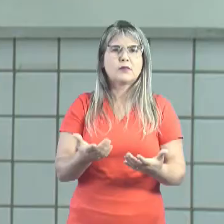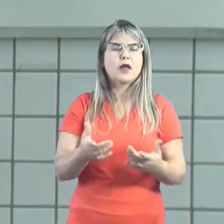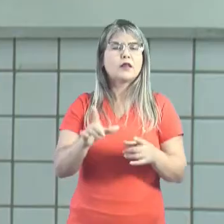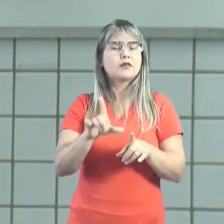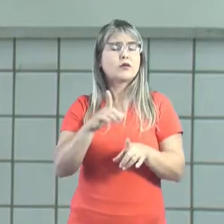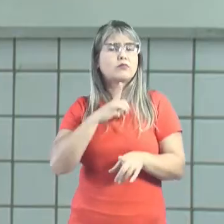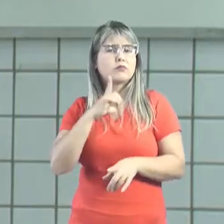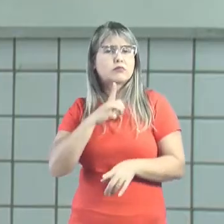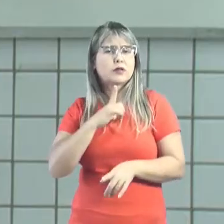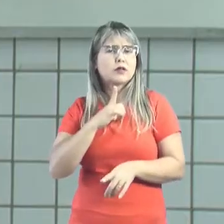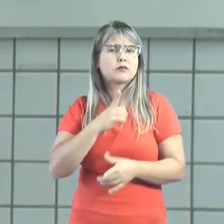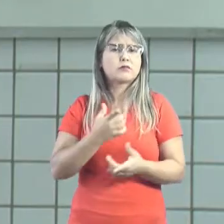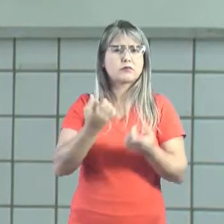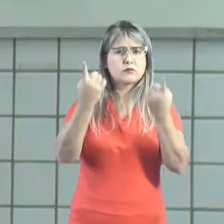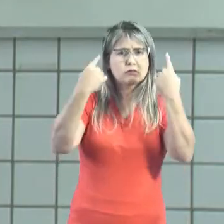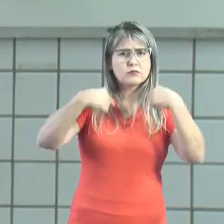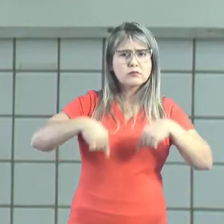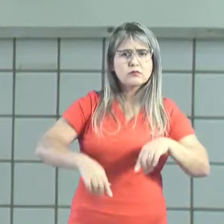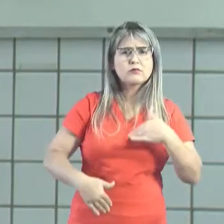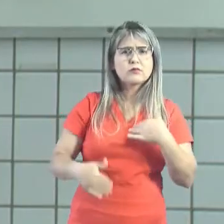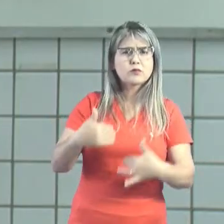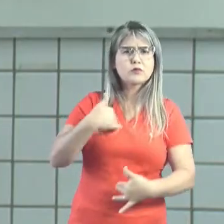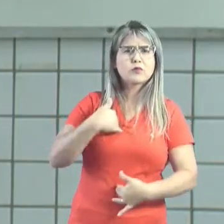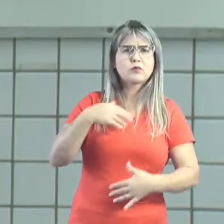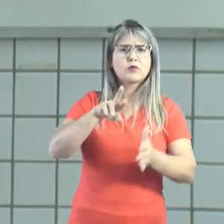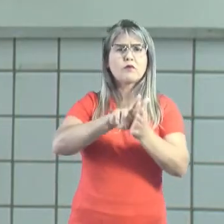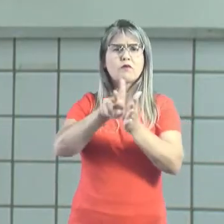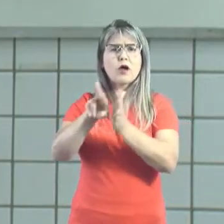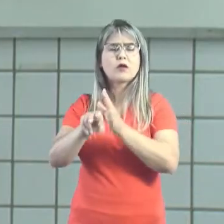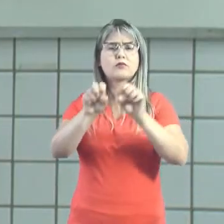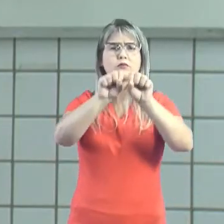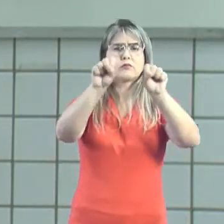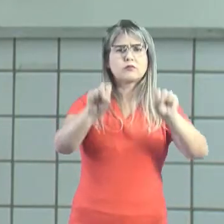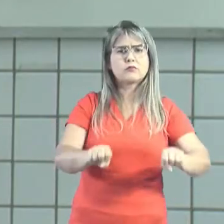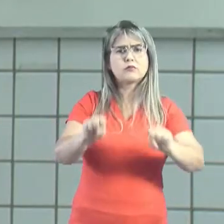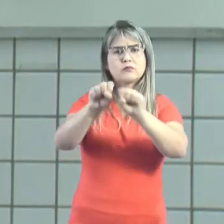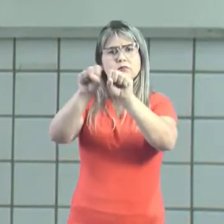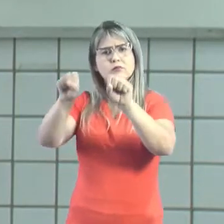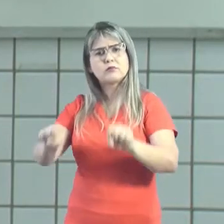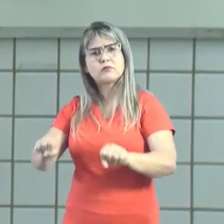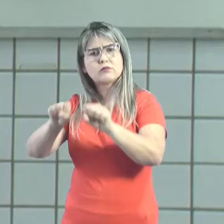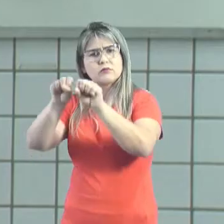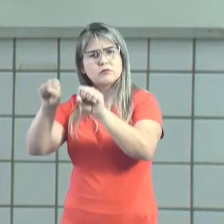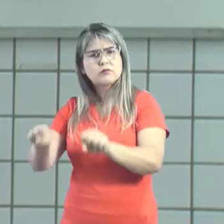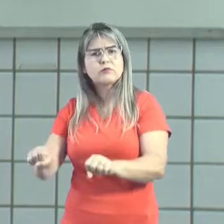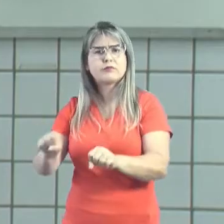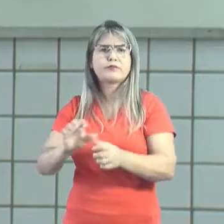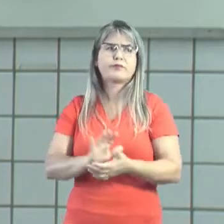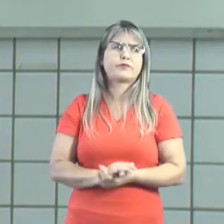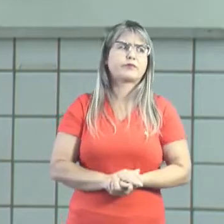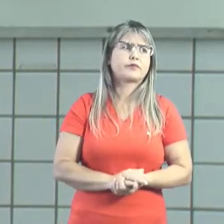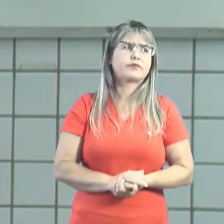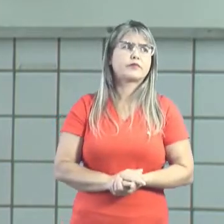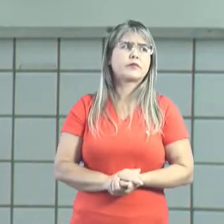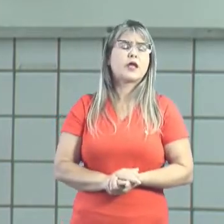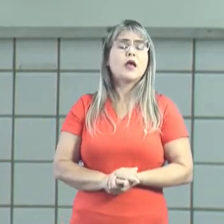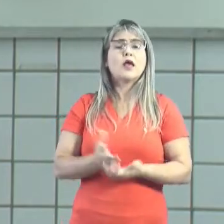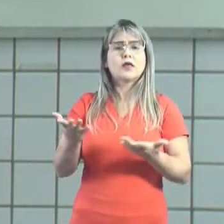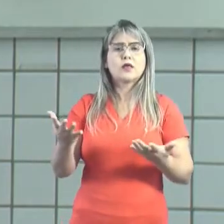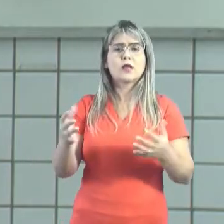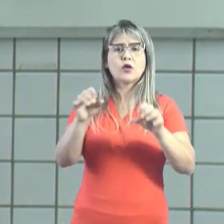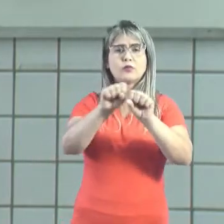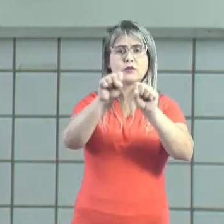estômago, boca, intestino delgado, intestino grosso, formam o sistema digestório. E esses sistemas